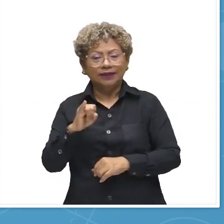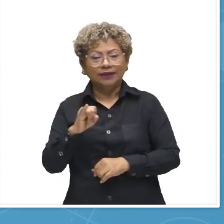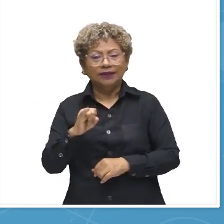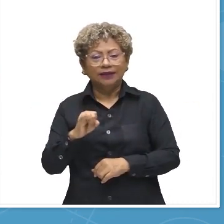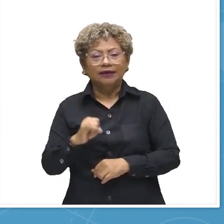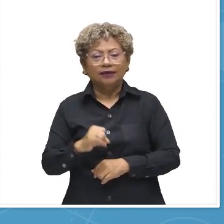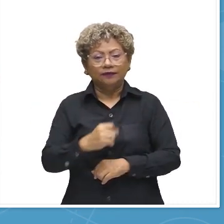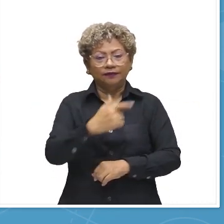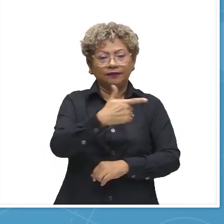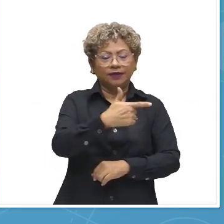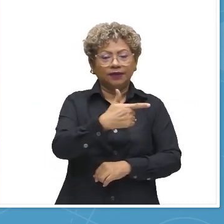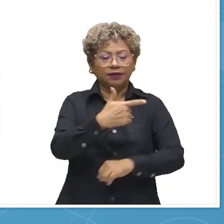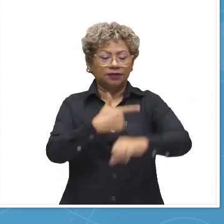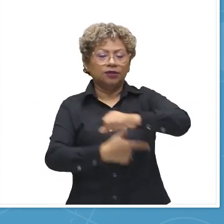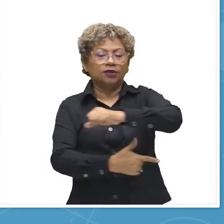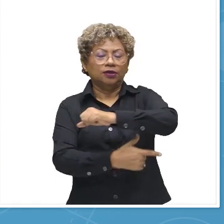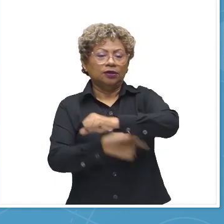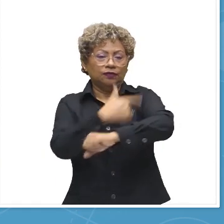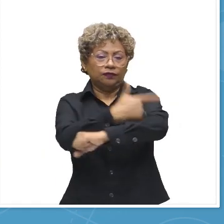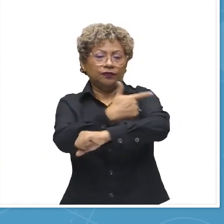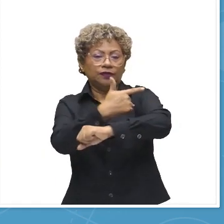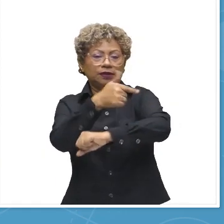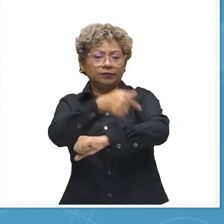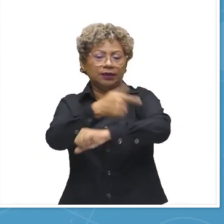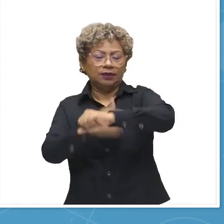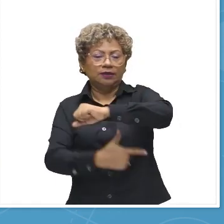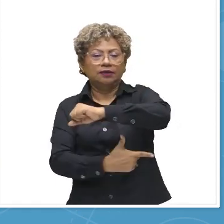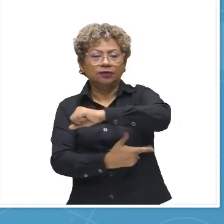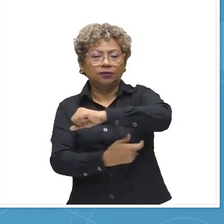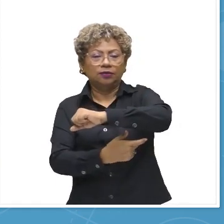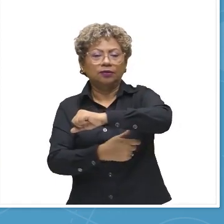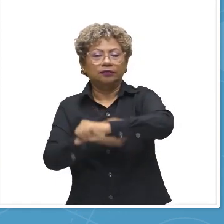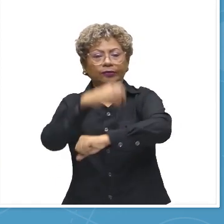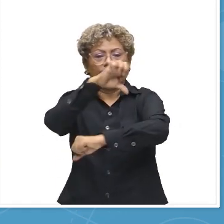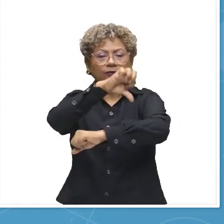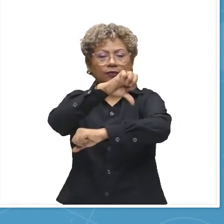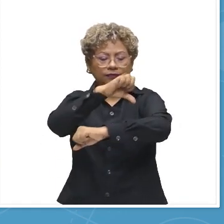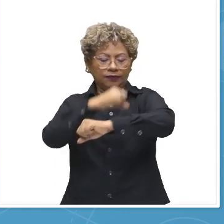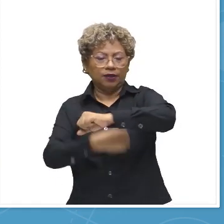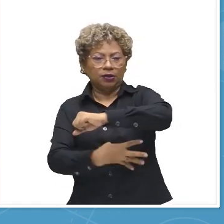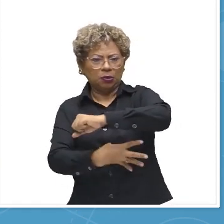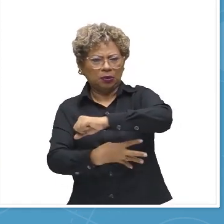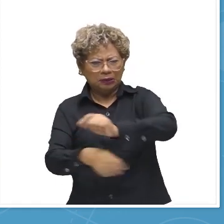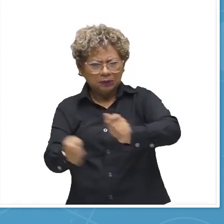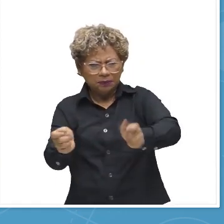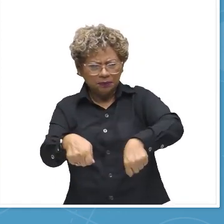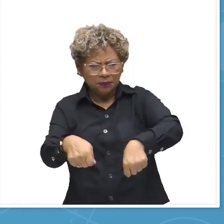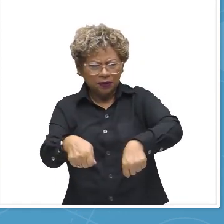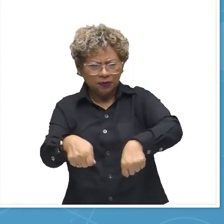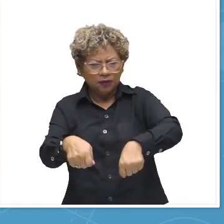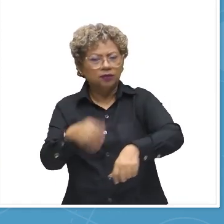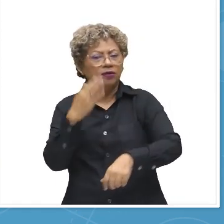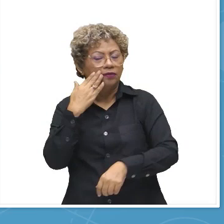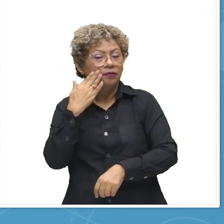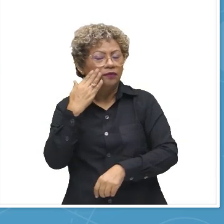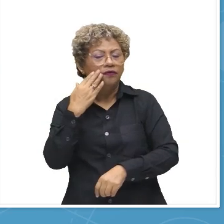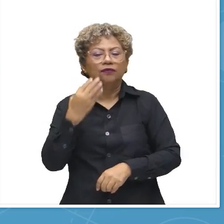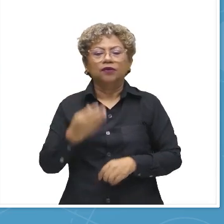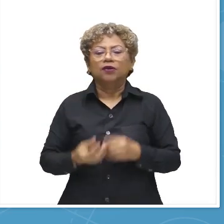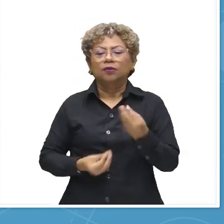Professor, e agora? Como é que a gente vai fazer isso, né? Uma forma que a gente pode encontrar, né, para resolver essa